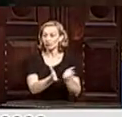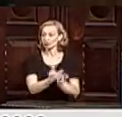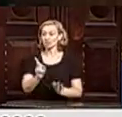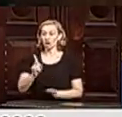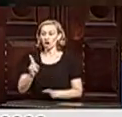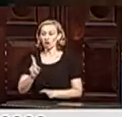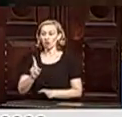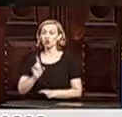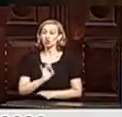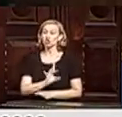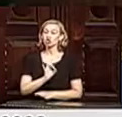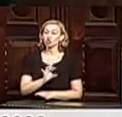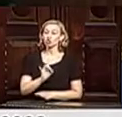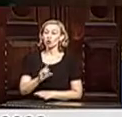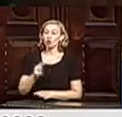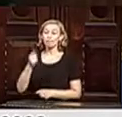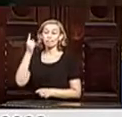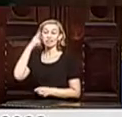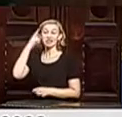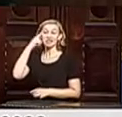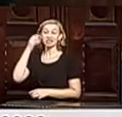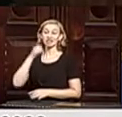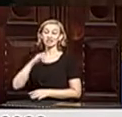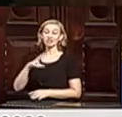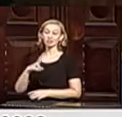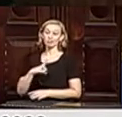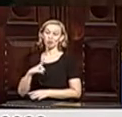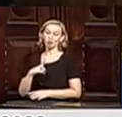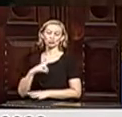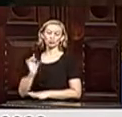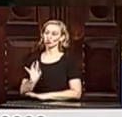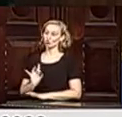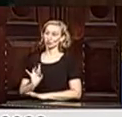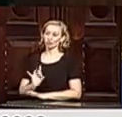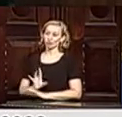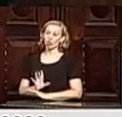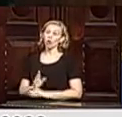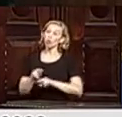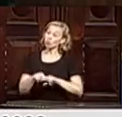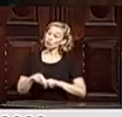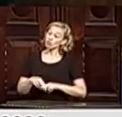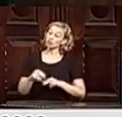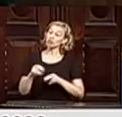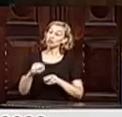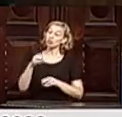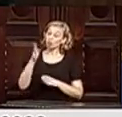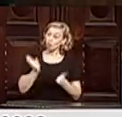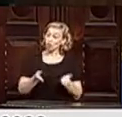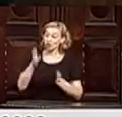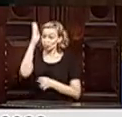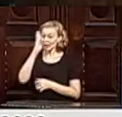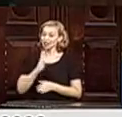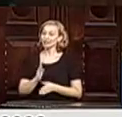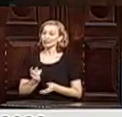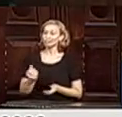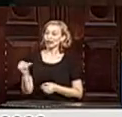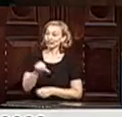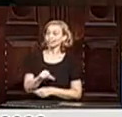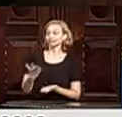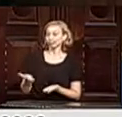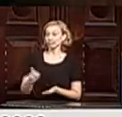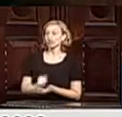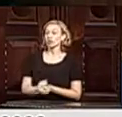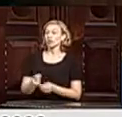umbigo. Essa burguesia brasileira é que faz com que o Brasil viva a situação que tem e aumenta cada vez mais as